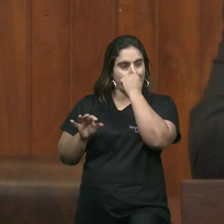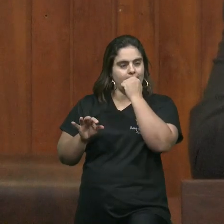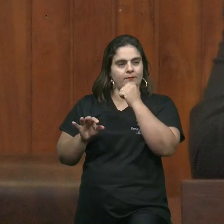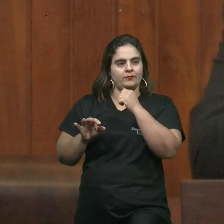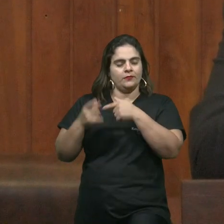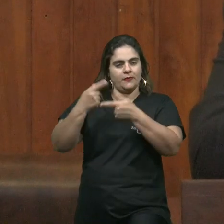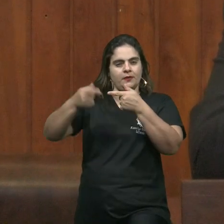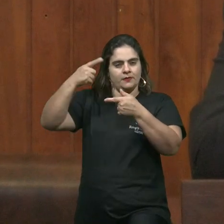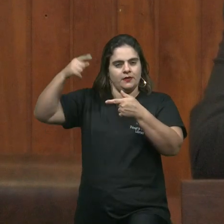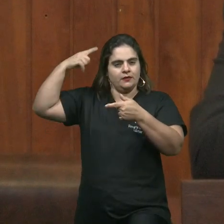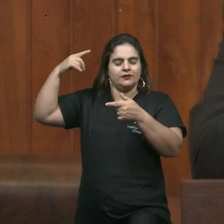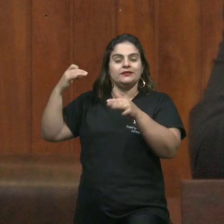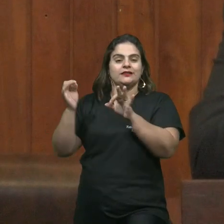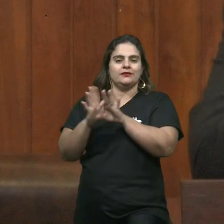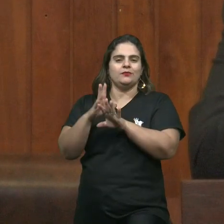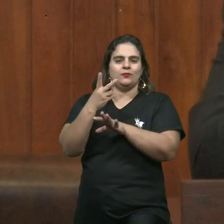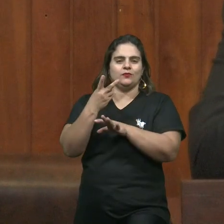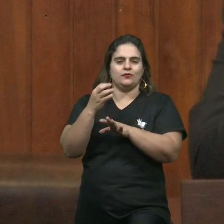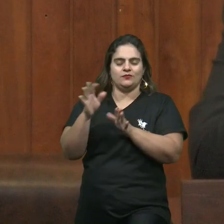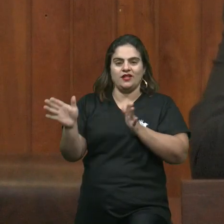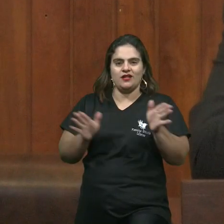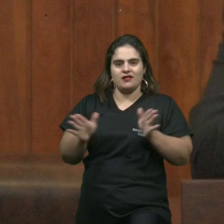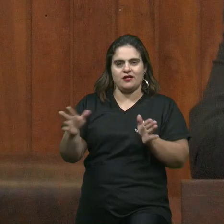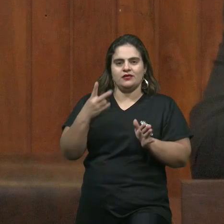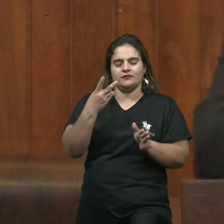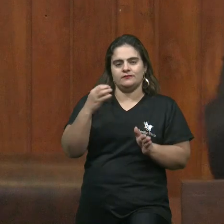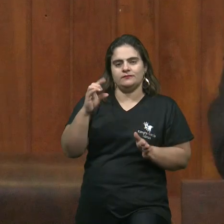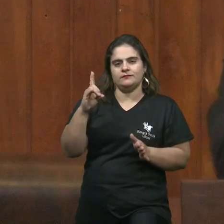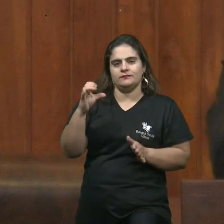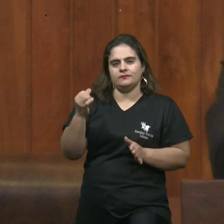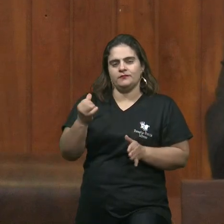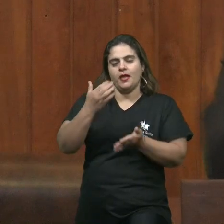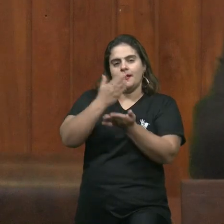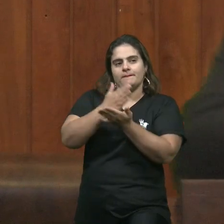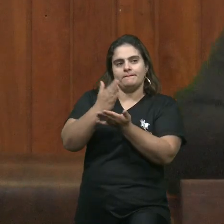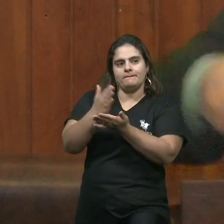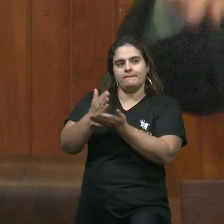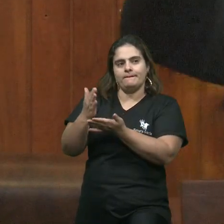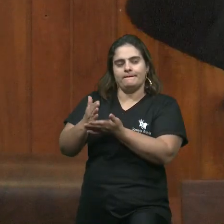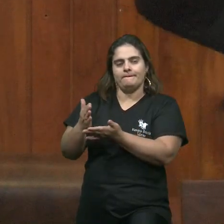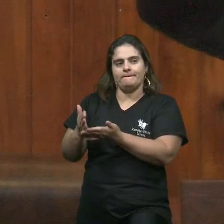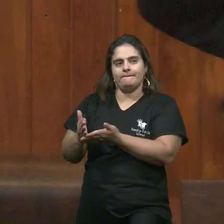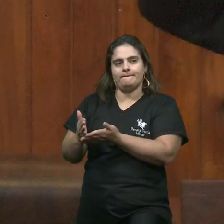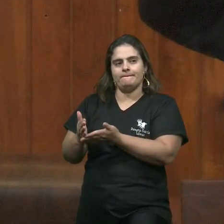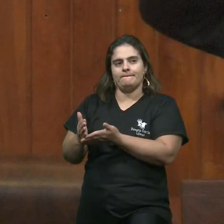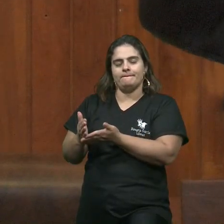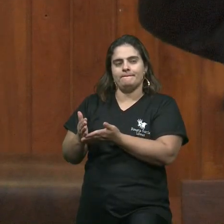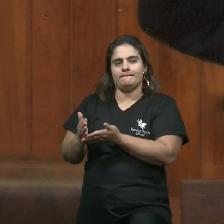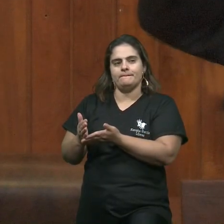estou falando da que terminou em 2016. foi uma festa, parcelaram a